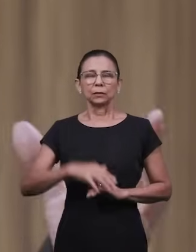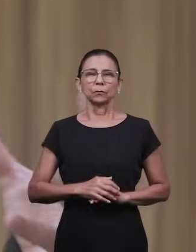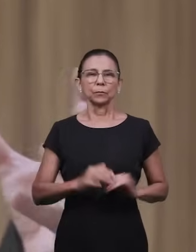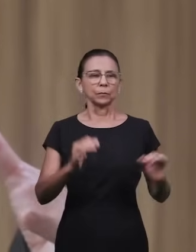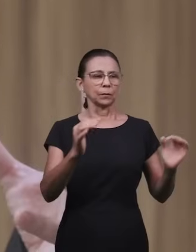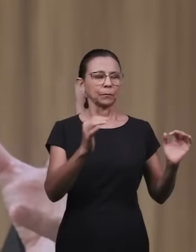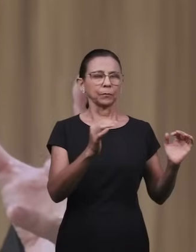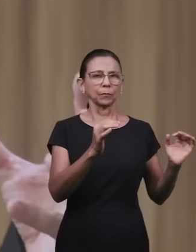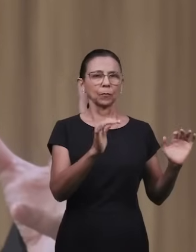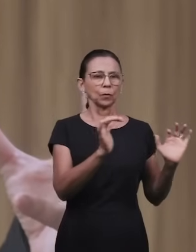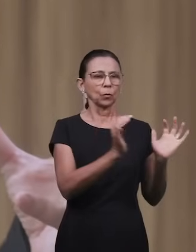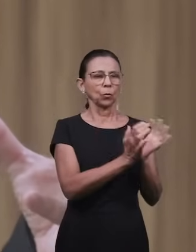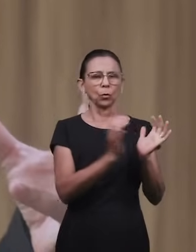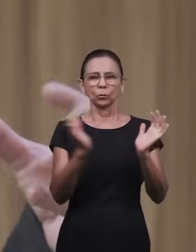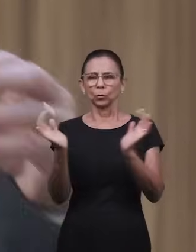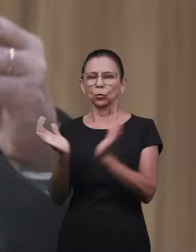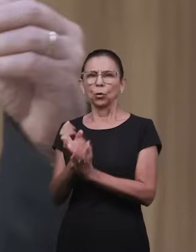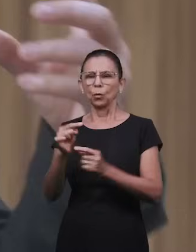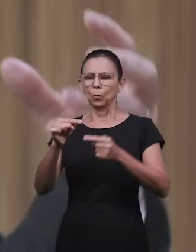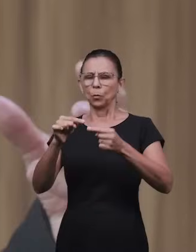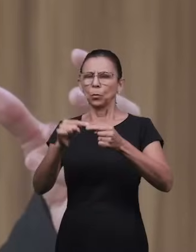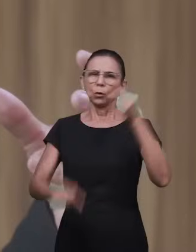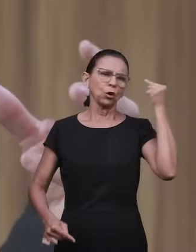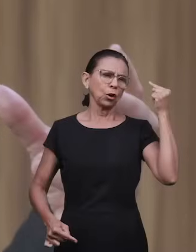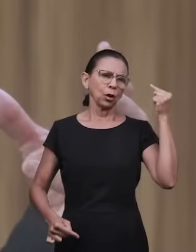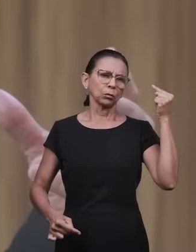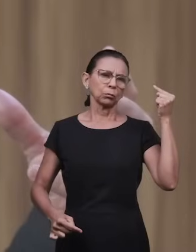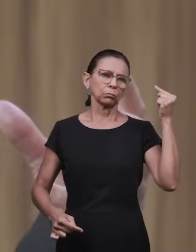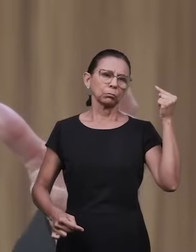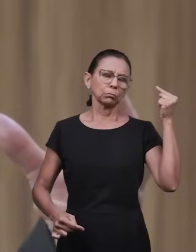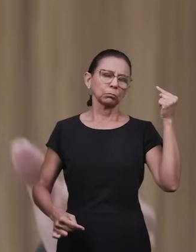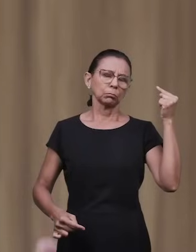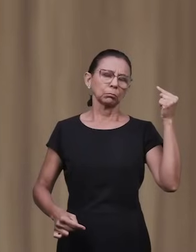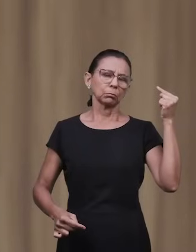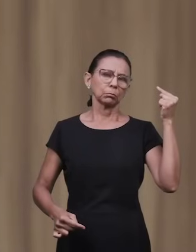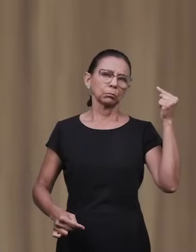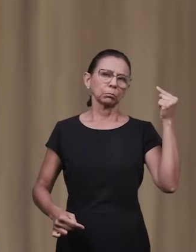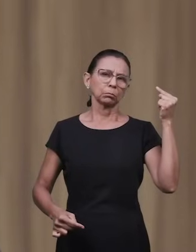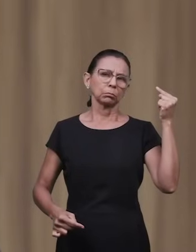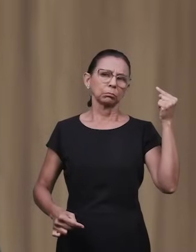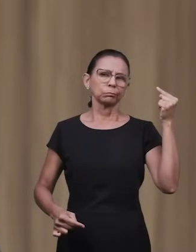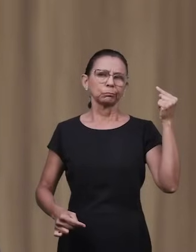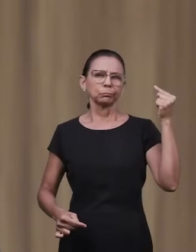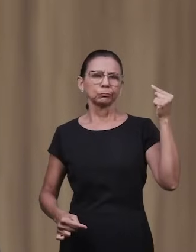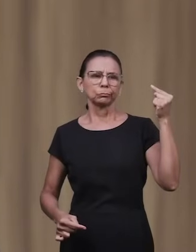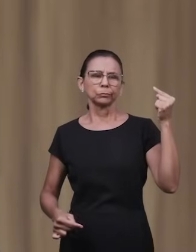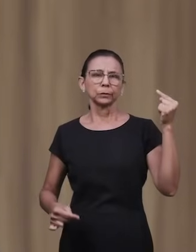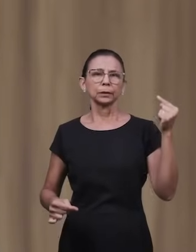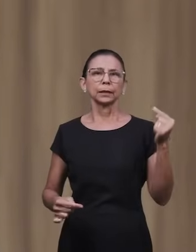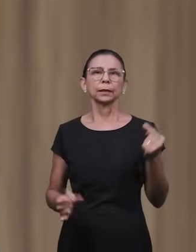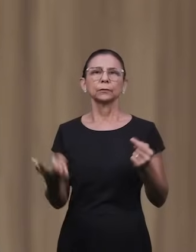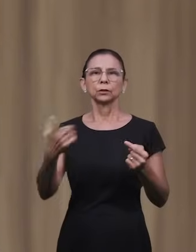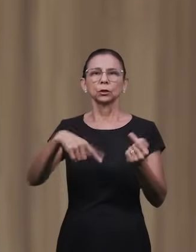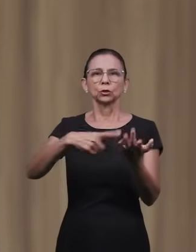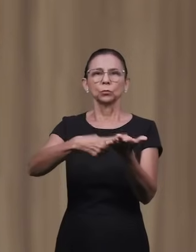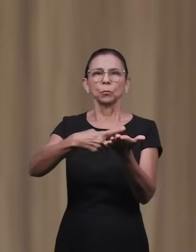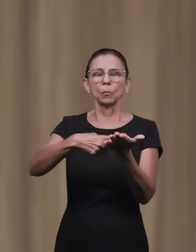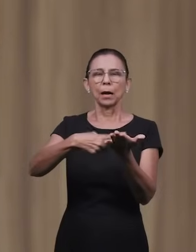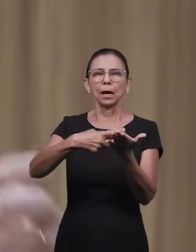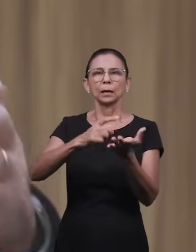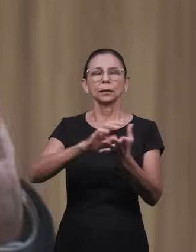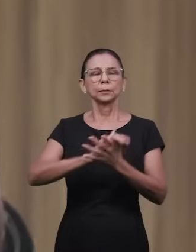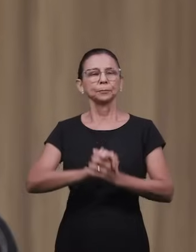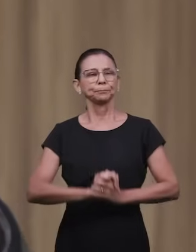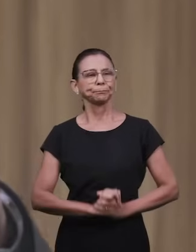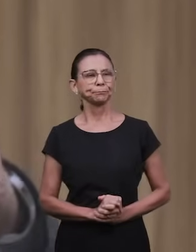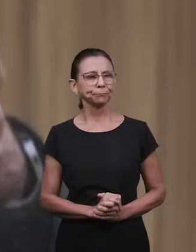conflito entre partes, né? Há um desacordo, muitas vezes ali, então é possível se marcar uma